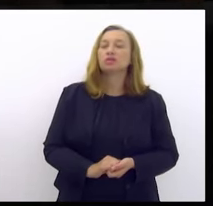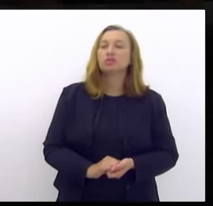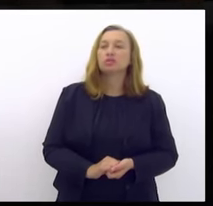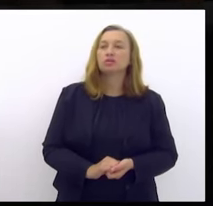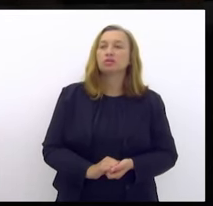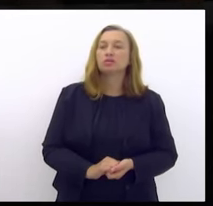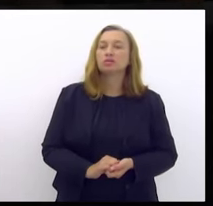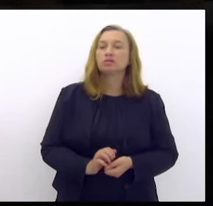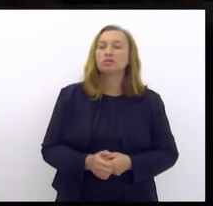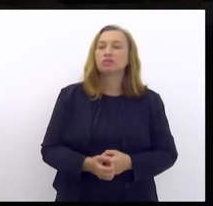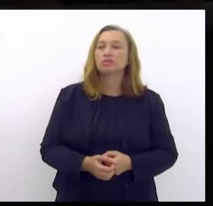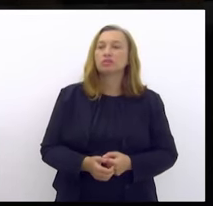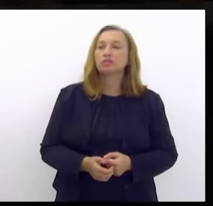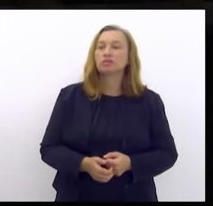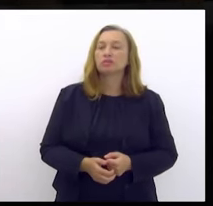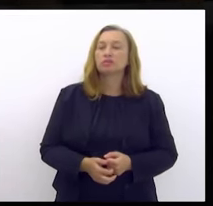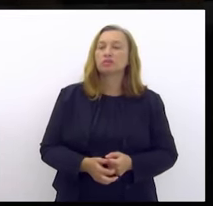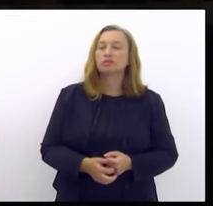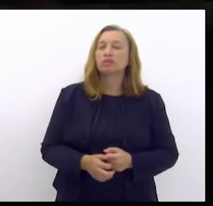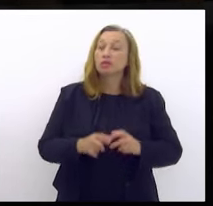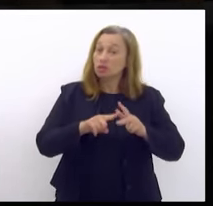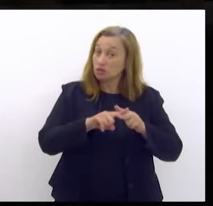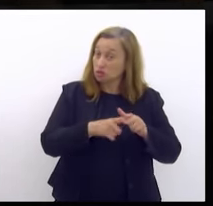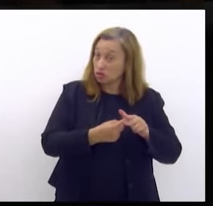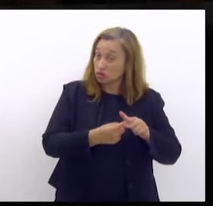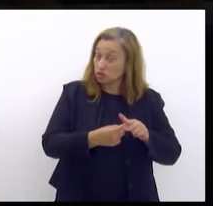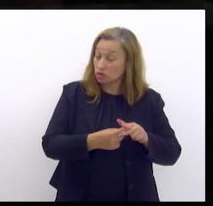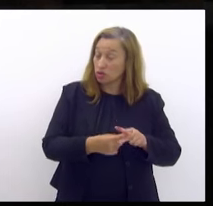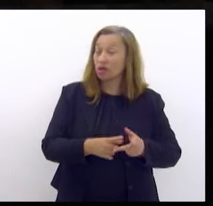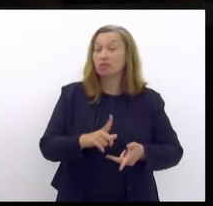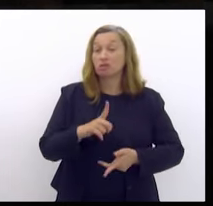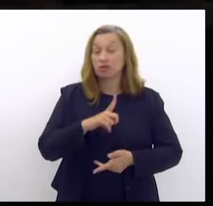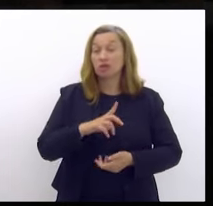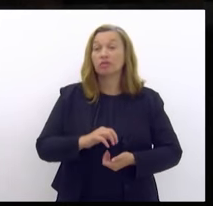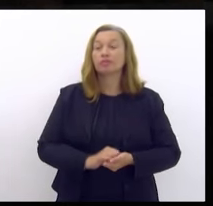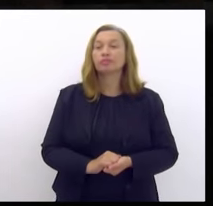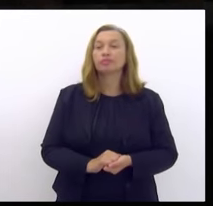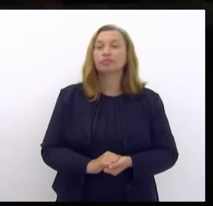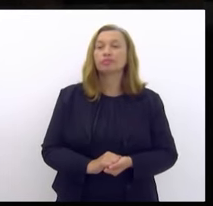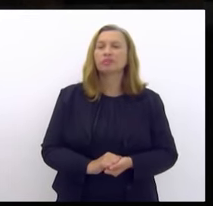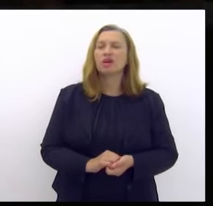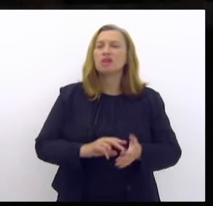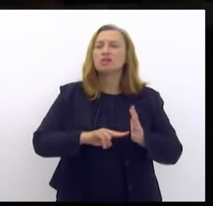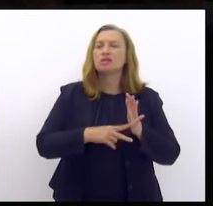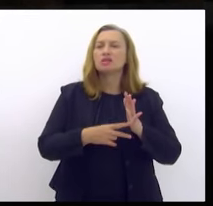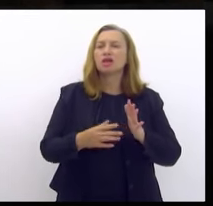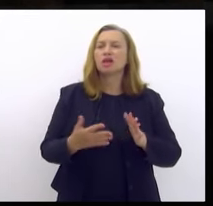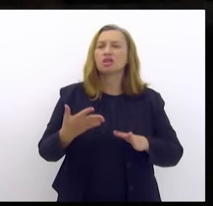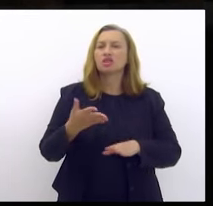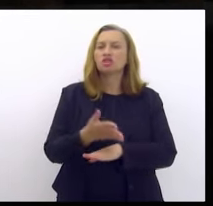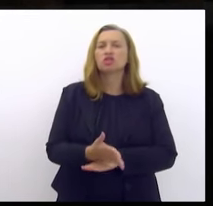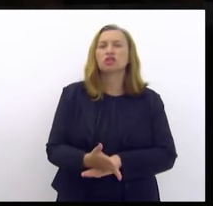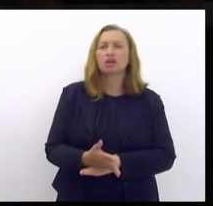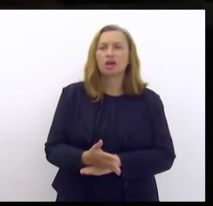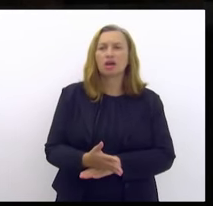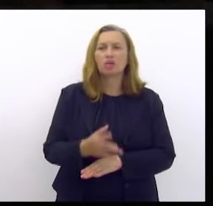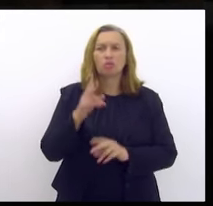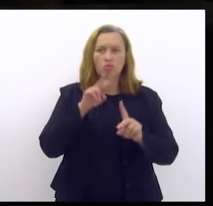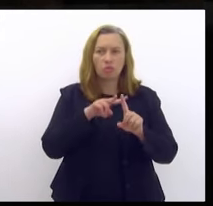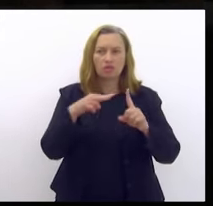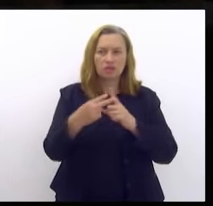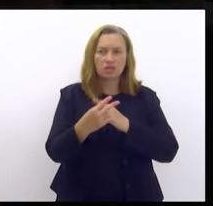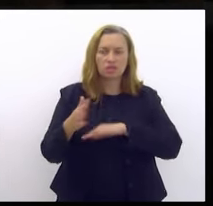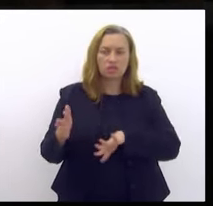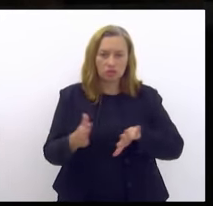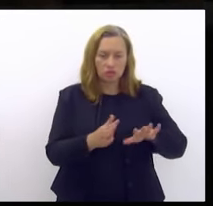seu próprio sindicato e a sua própria categoria, sentar e chegar a um denominador comum, já vou dar uma paz,